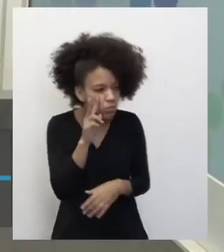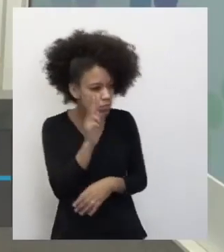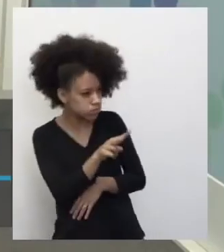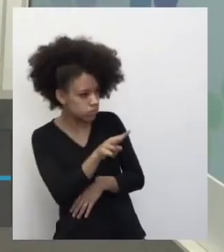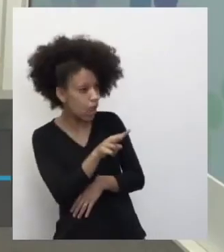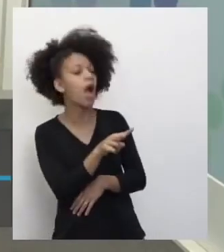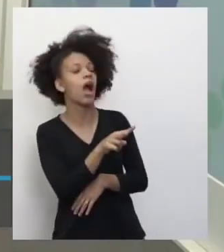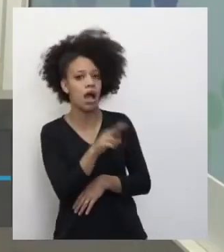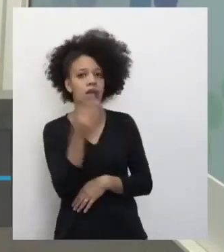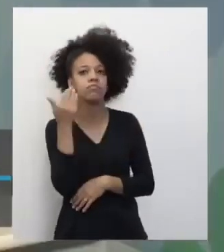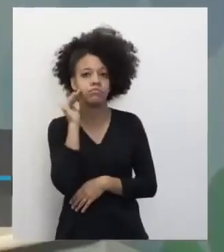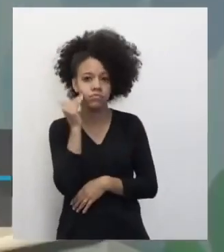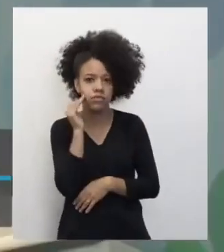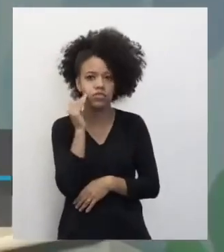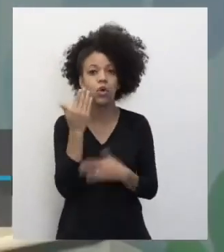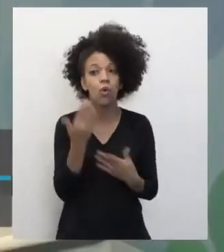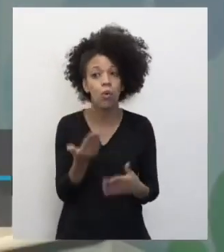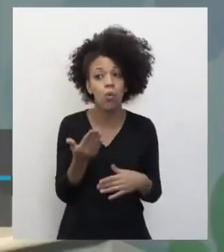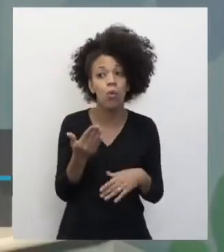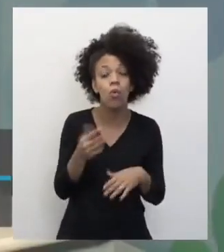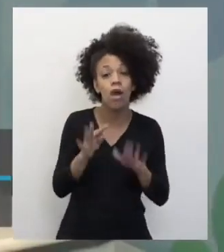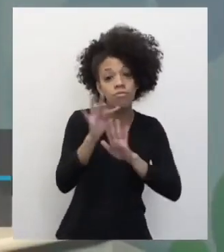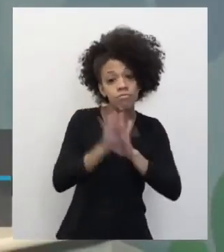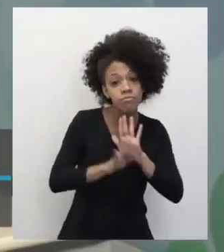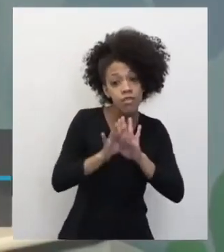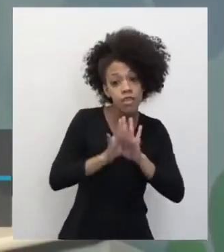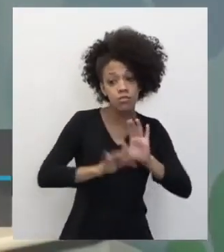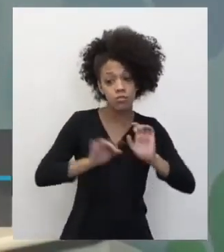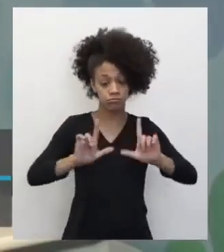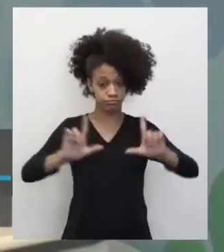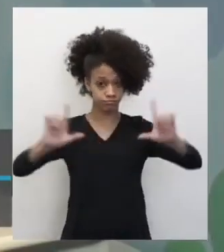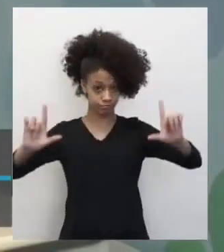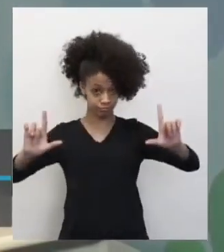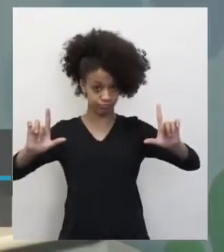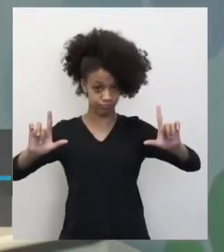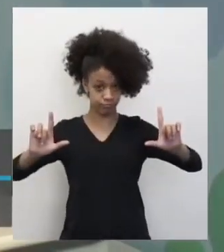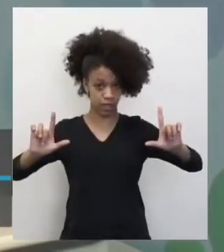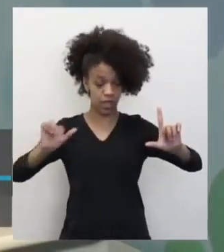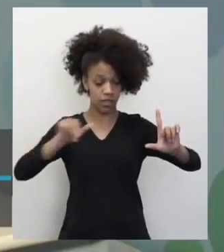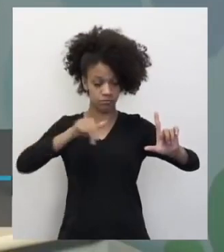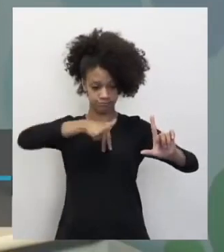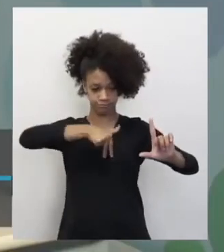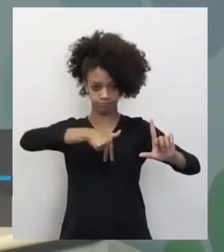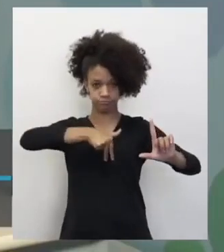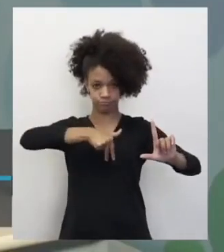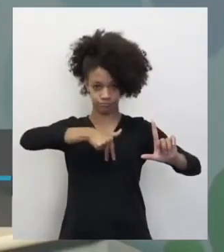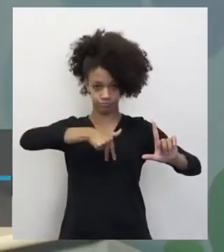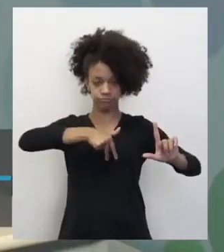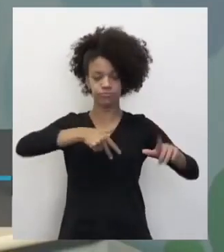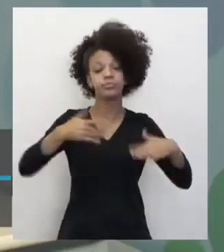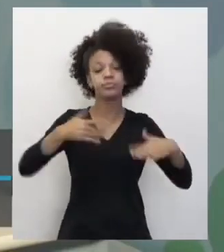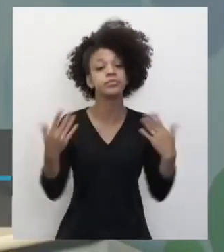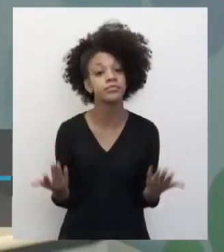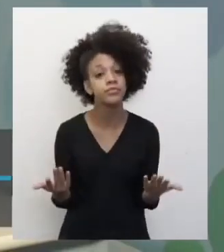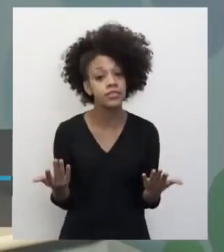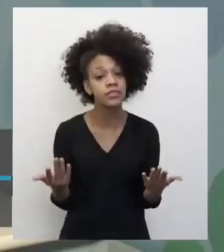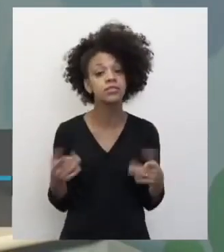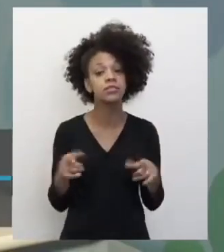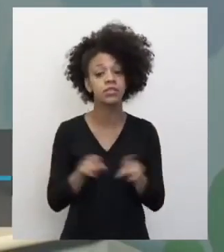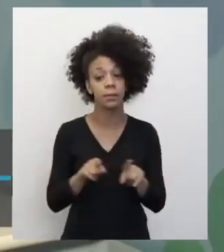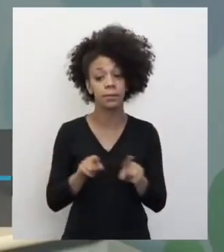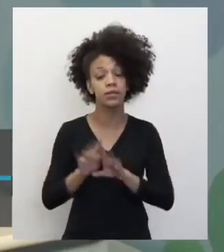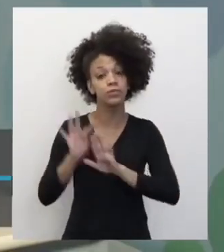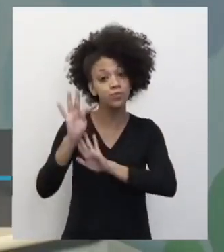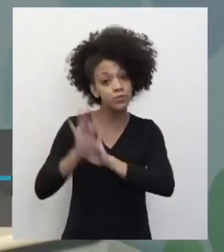casar com o texto que está lá na placa, lá no fundo, com a pessoa que está na frente. E mais o texto